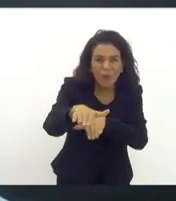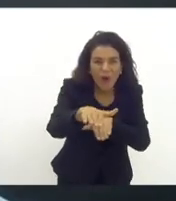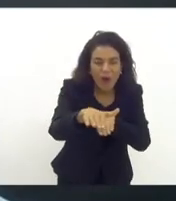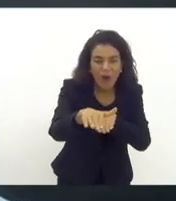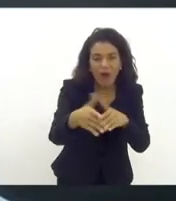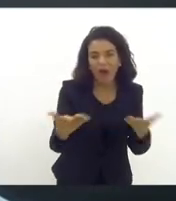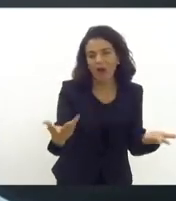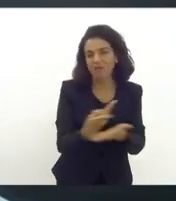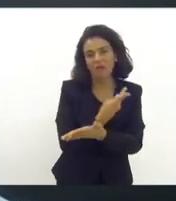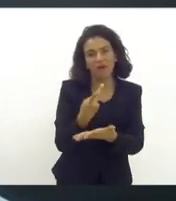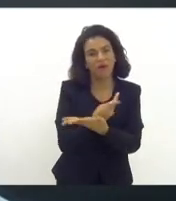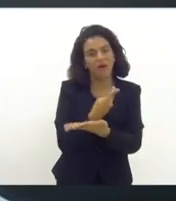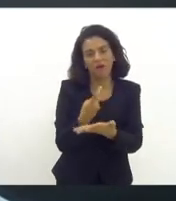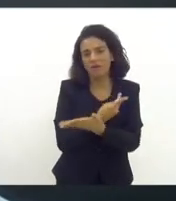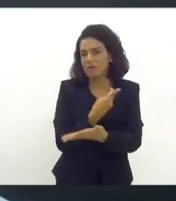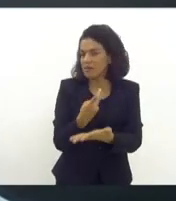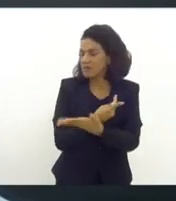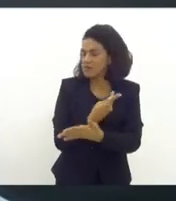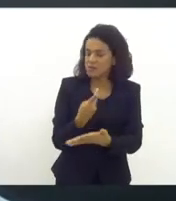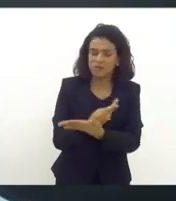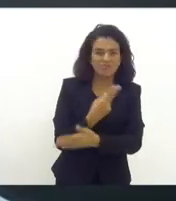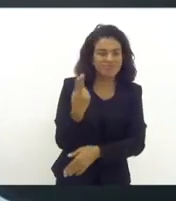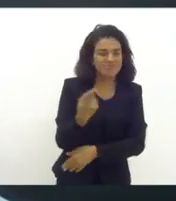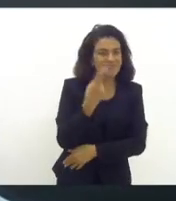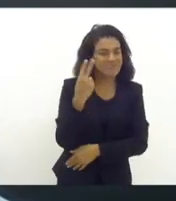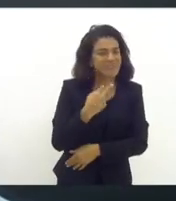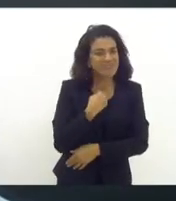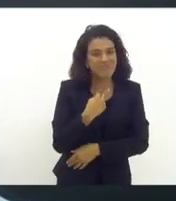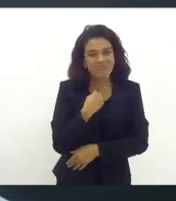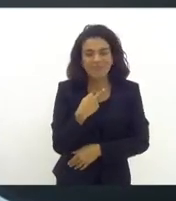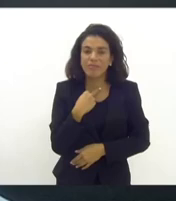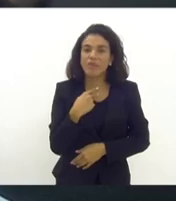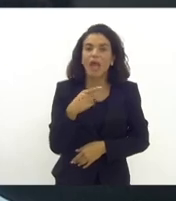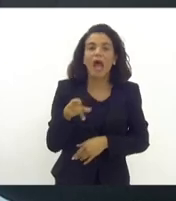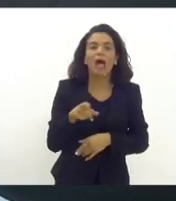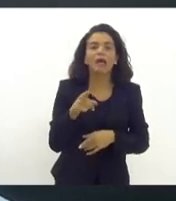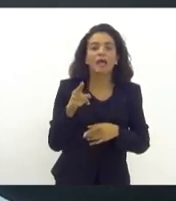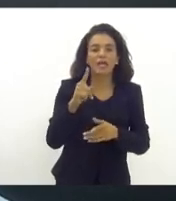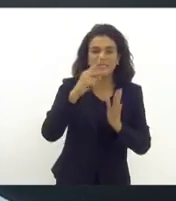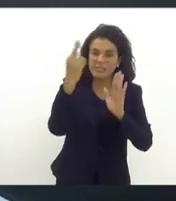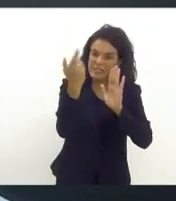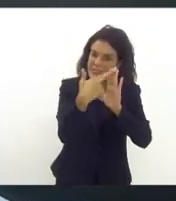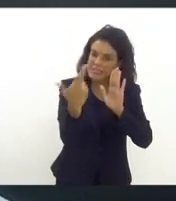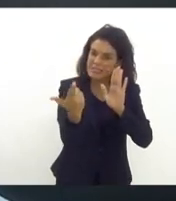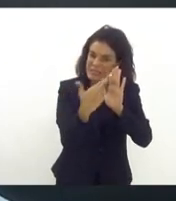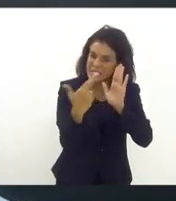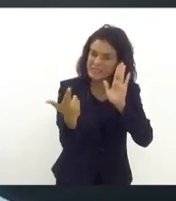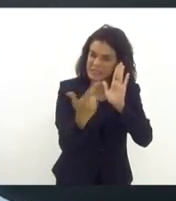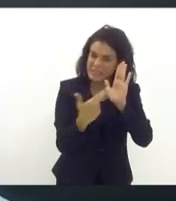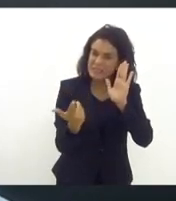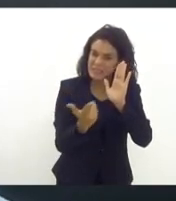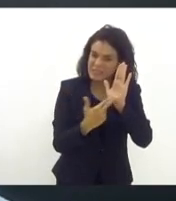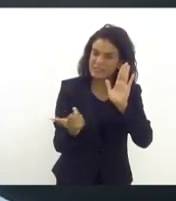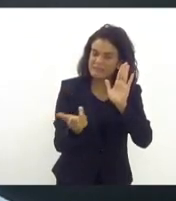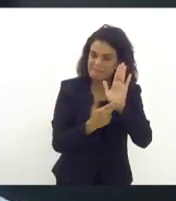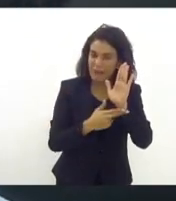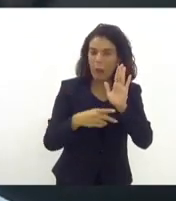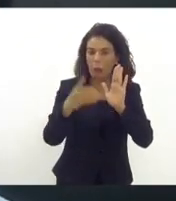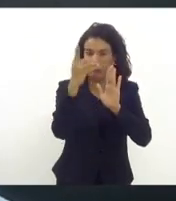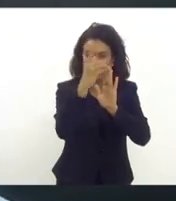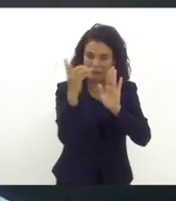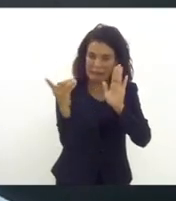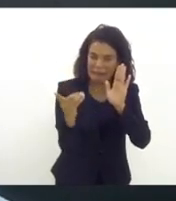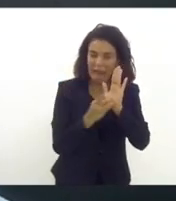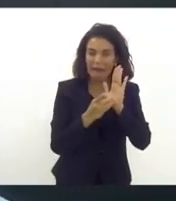gente tá tudo errado tá tudo errado não pode E aí eles colocam mas a normativa tal o decreto